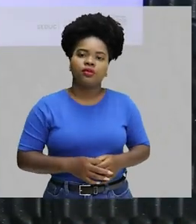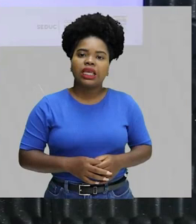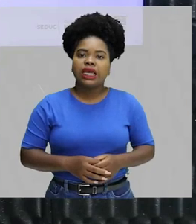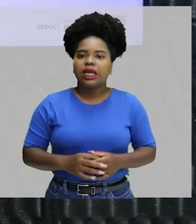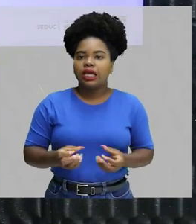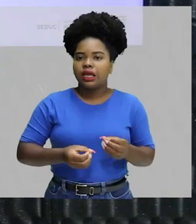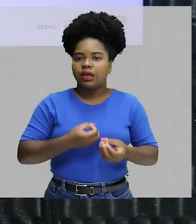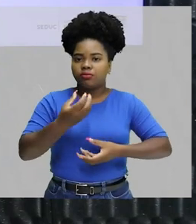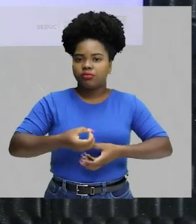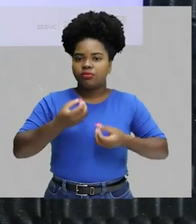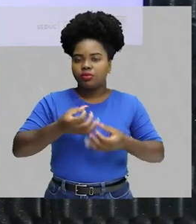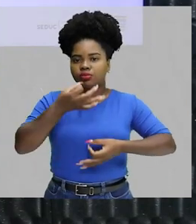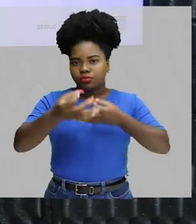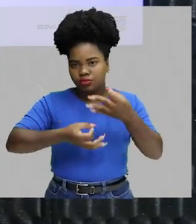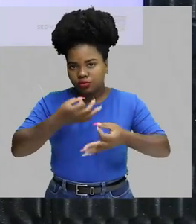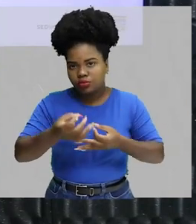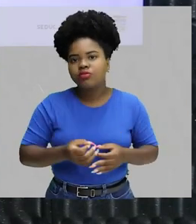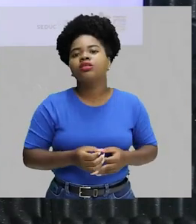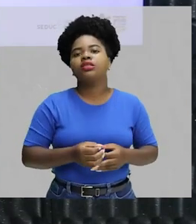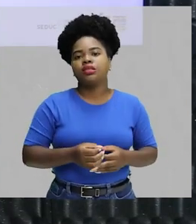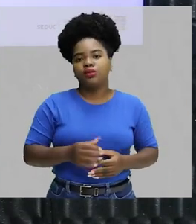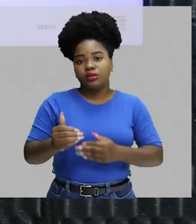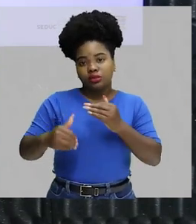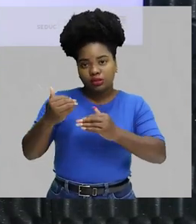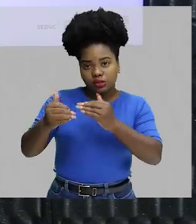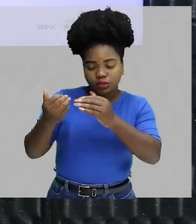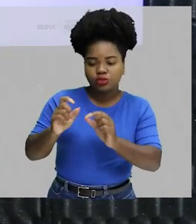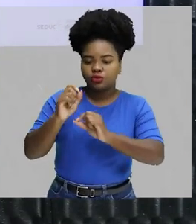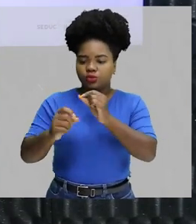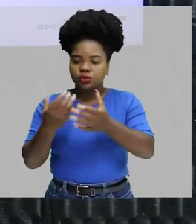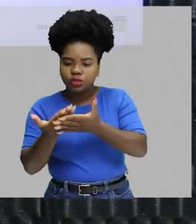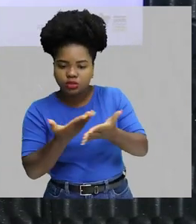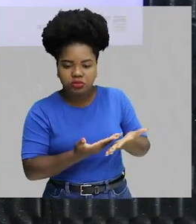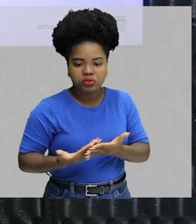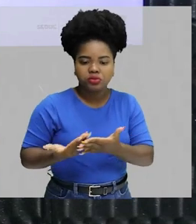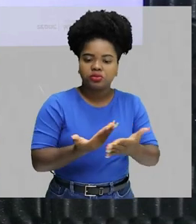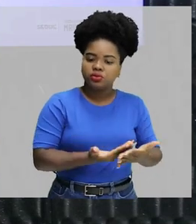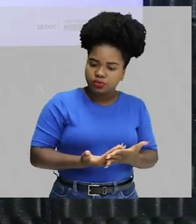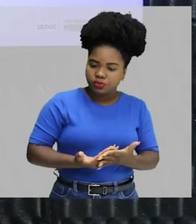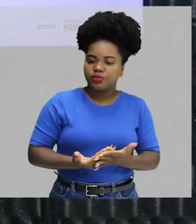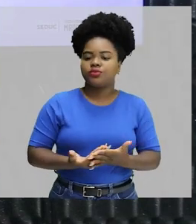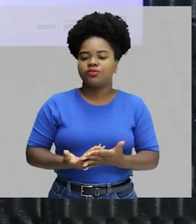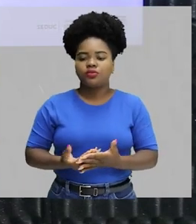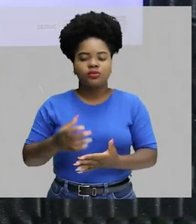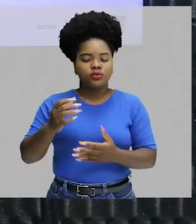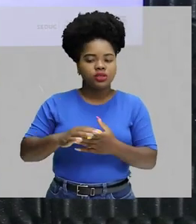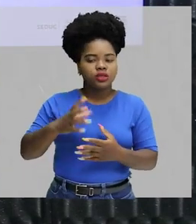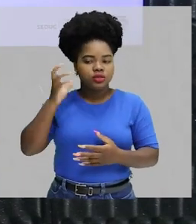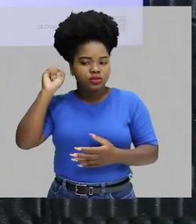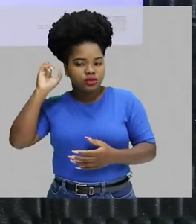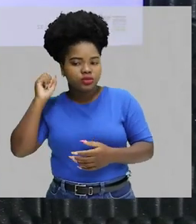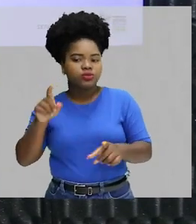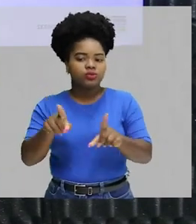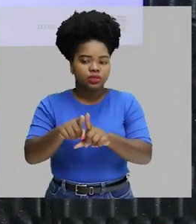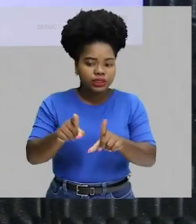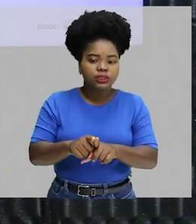opinião é algo que se const a partir daquilo que a gente estuda a partir daquilo que a gente escuta e a partir